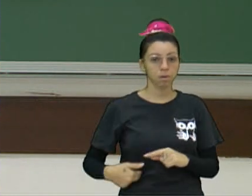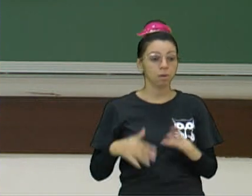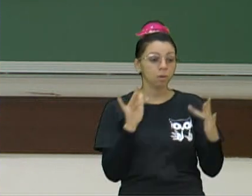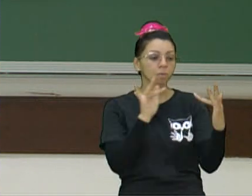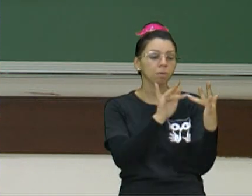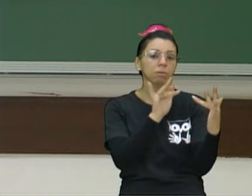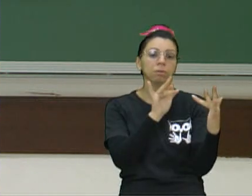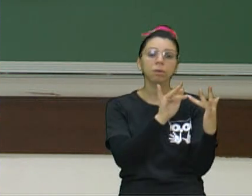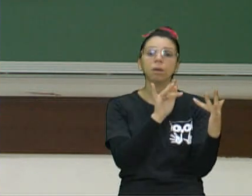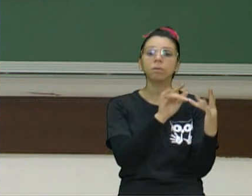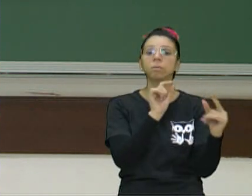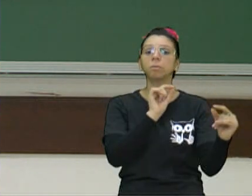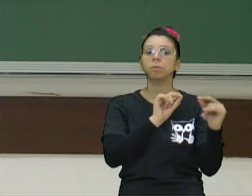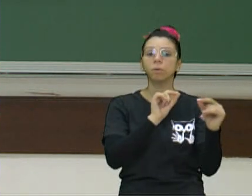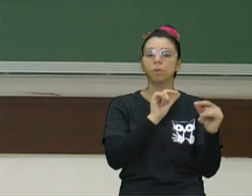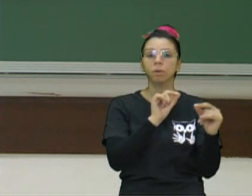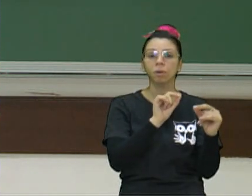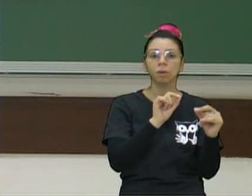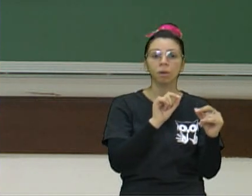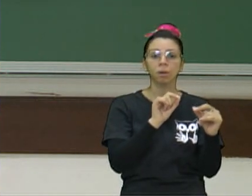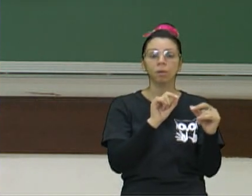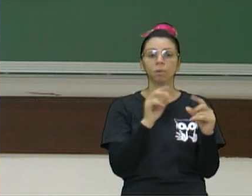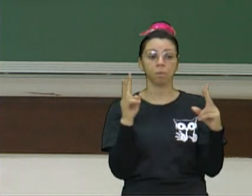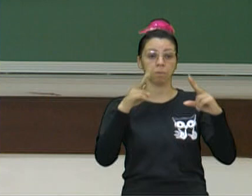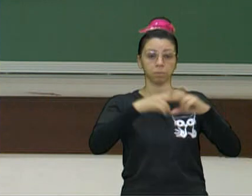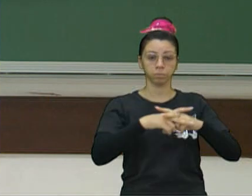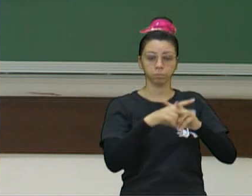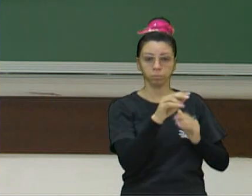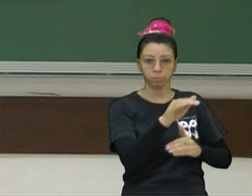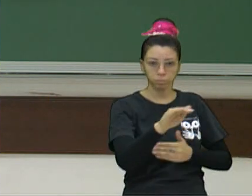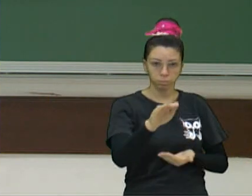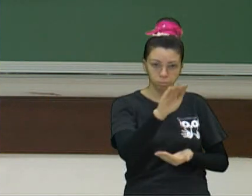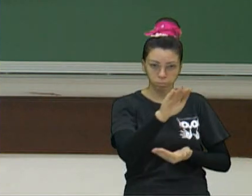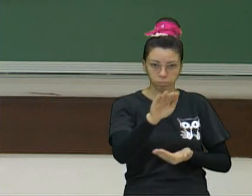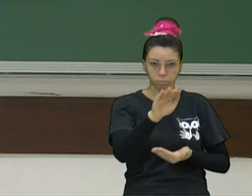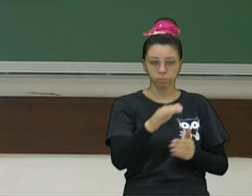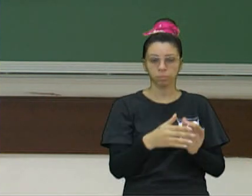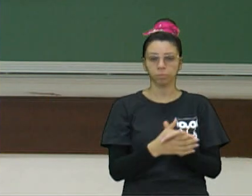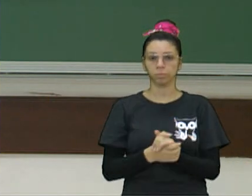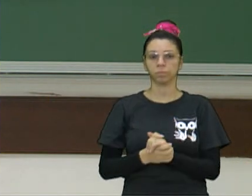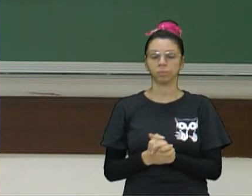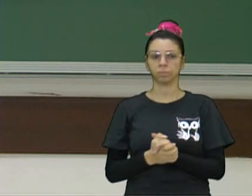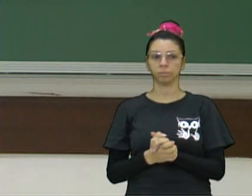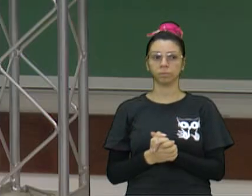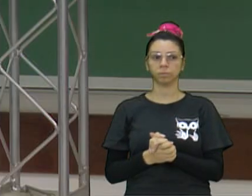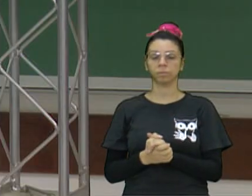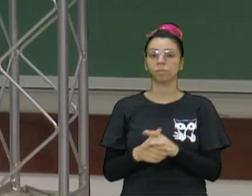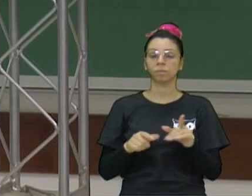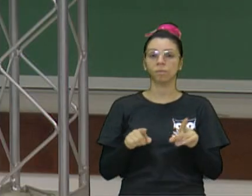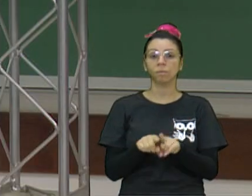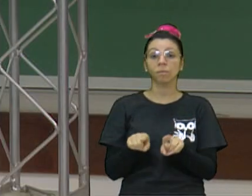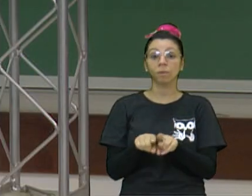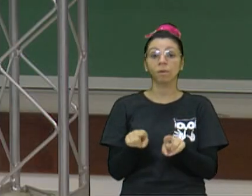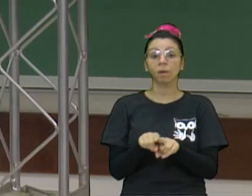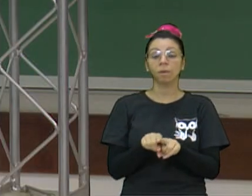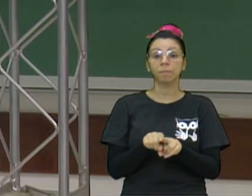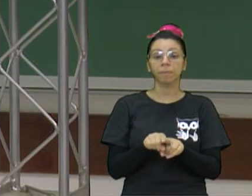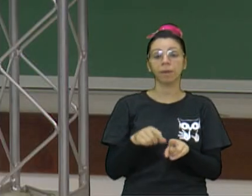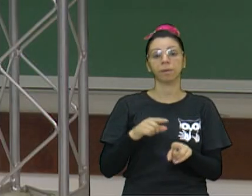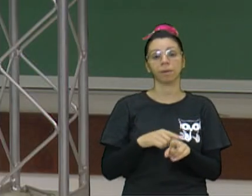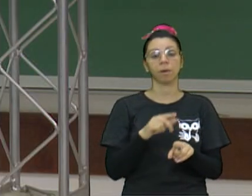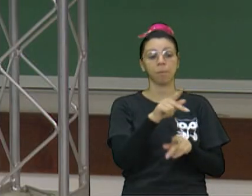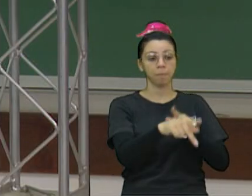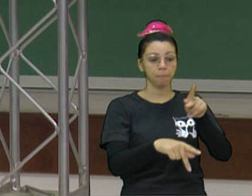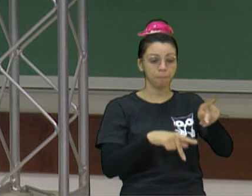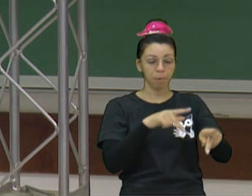do Taekwondo, né, que deu origem ao Taekwondo, para a China. Outras famílias ainda, inclusive, enviaram seus filhos para estudar no Japão. E muitos desses